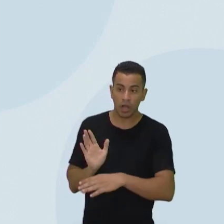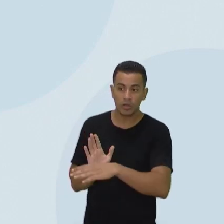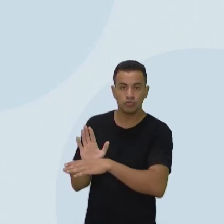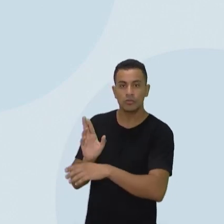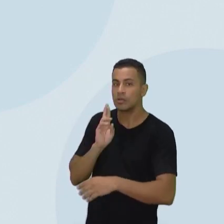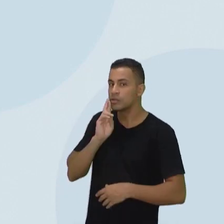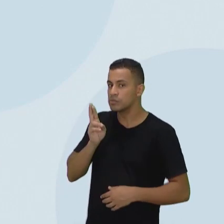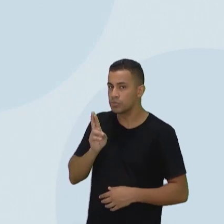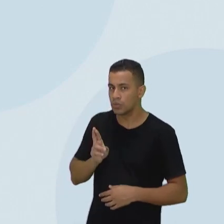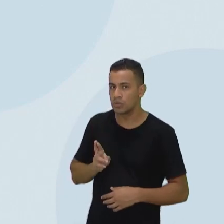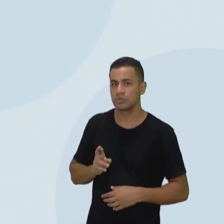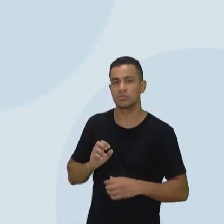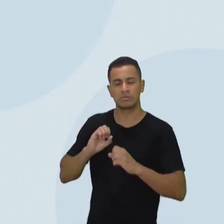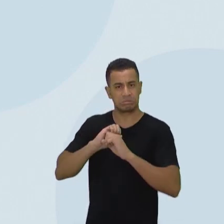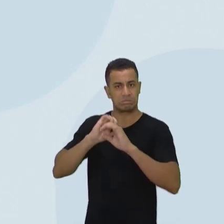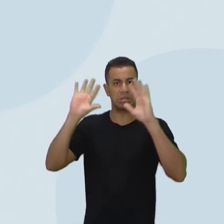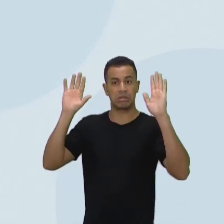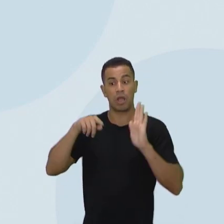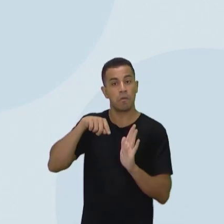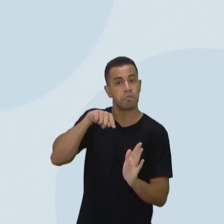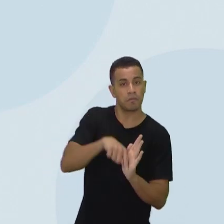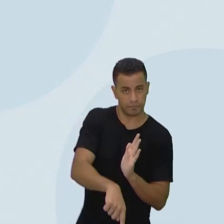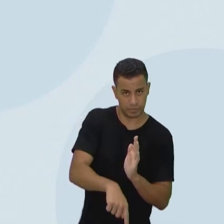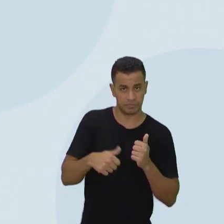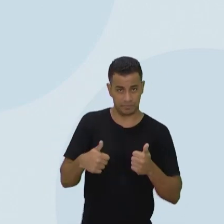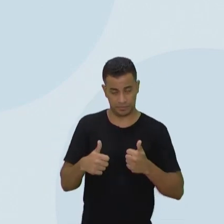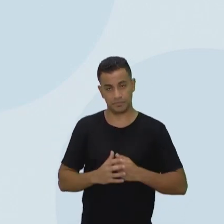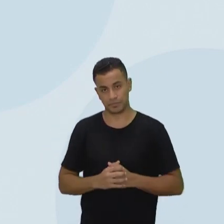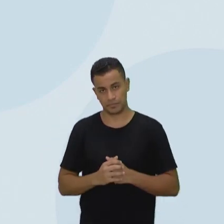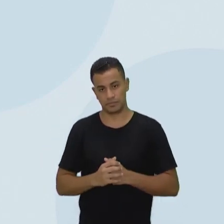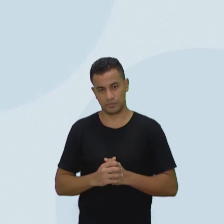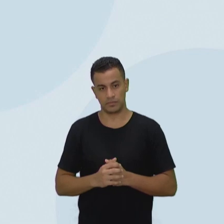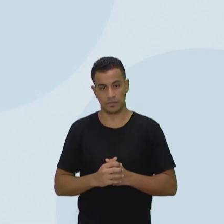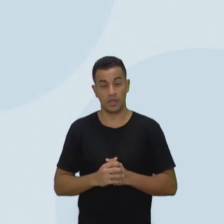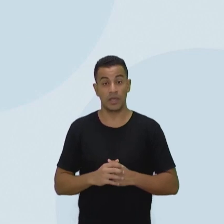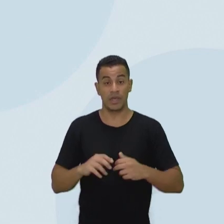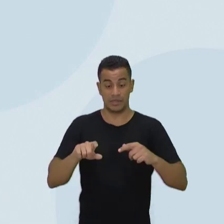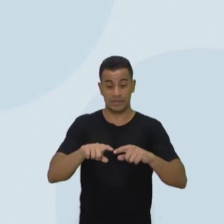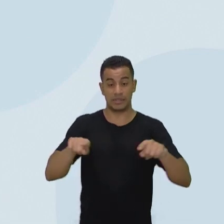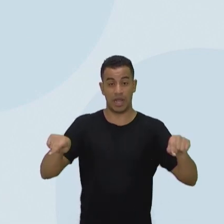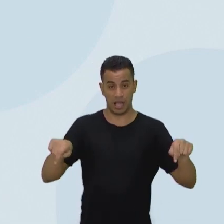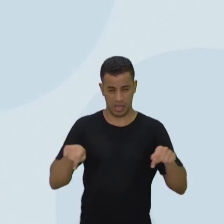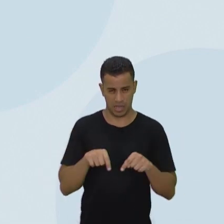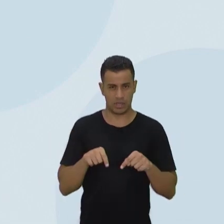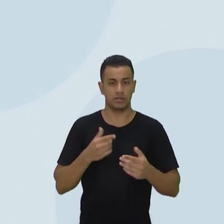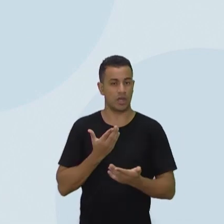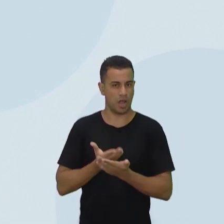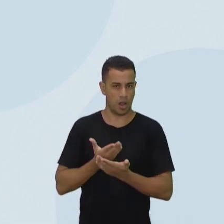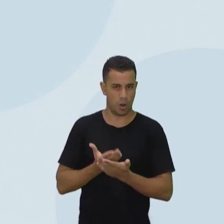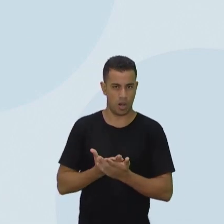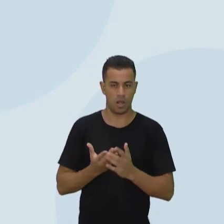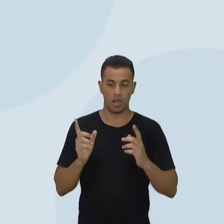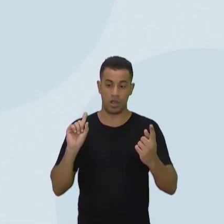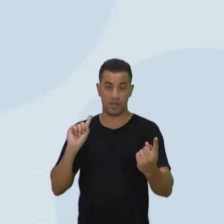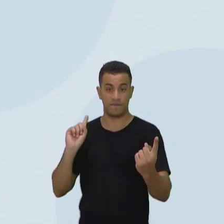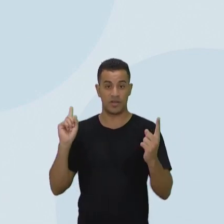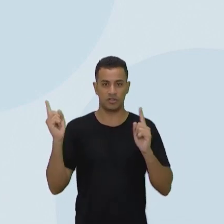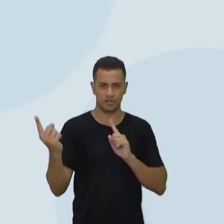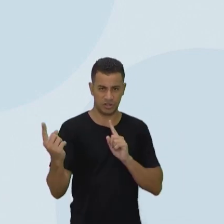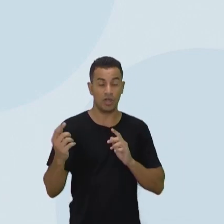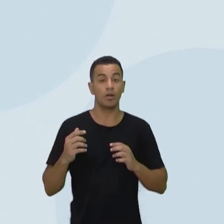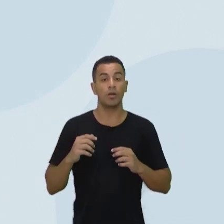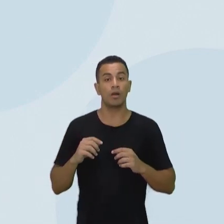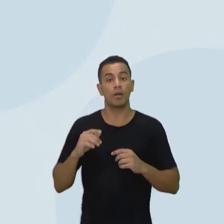Vamos para o próximo, para ver a definição? Então, na sala de aula invertida, o estudante estuda os conceitos